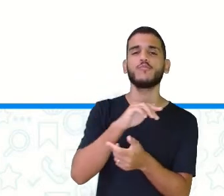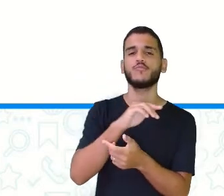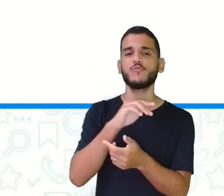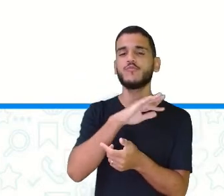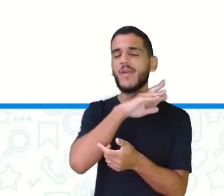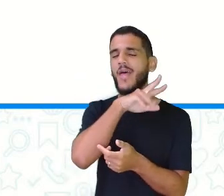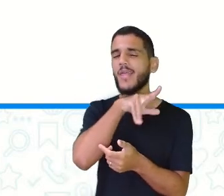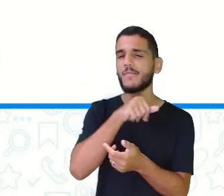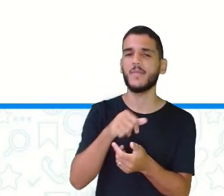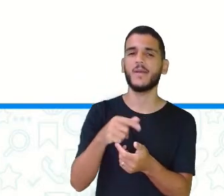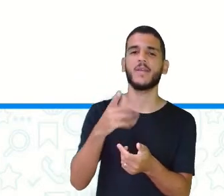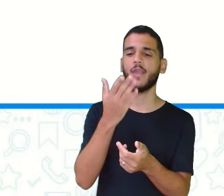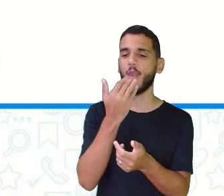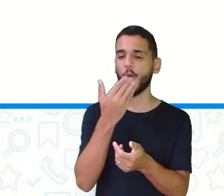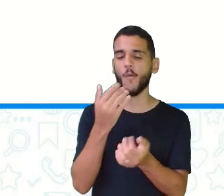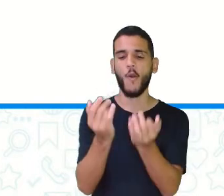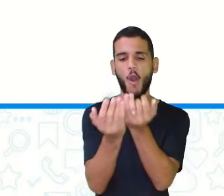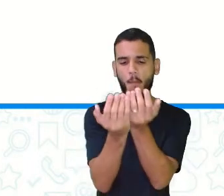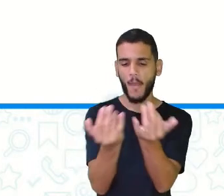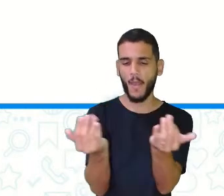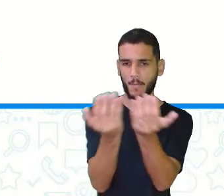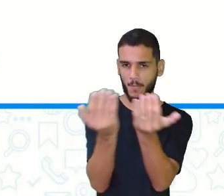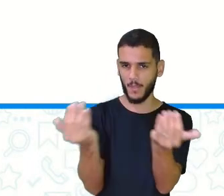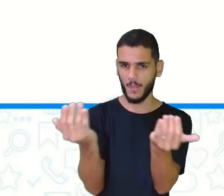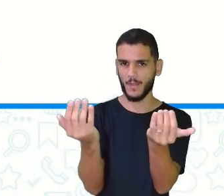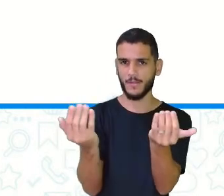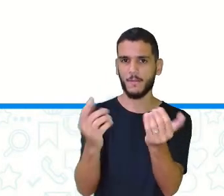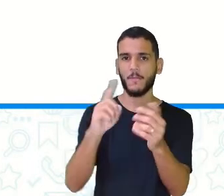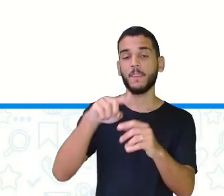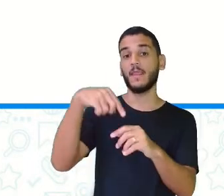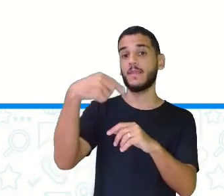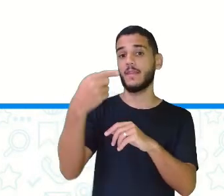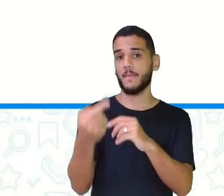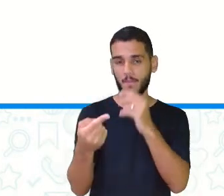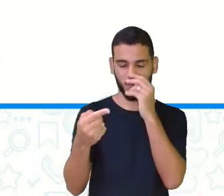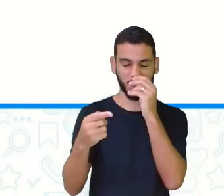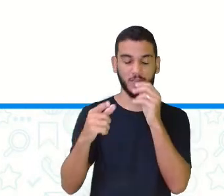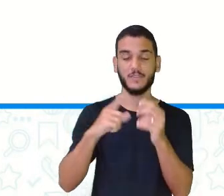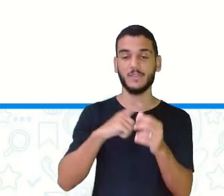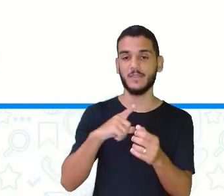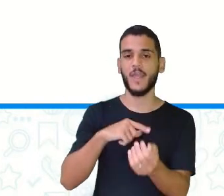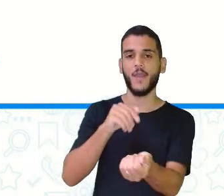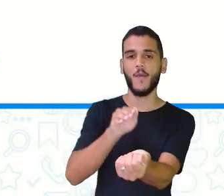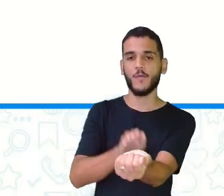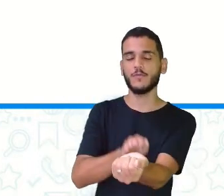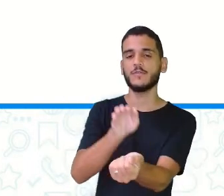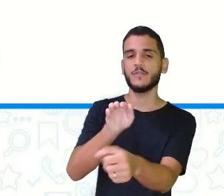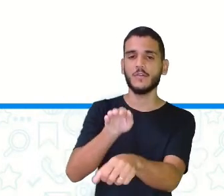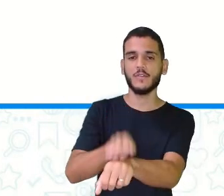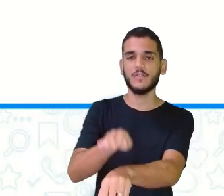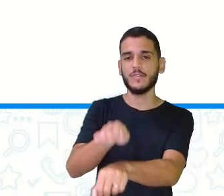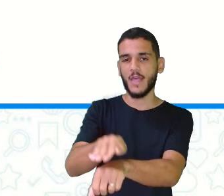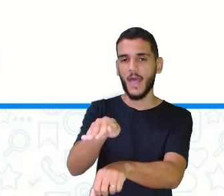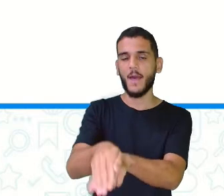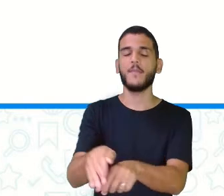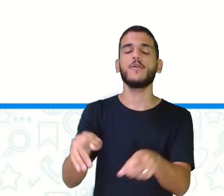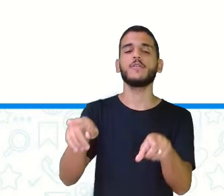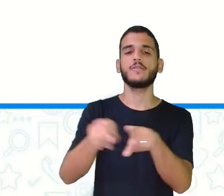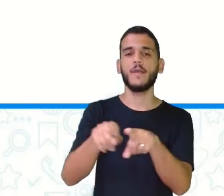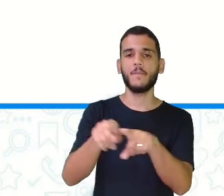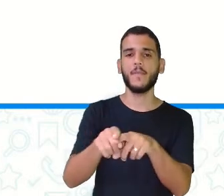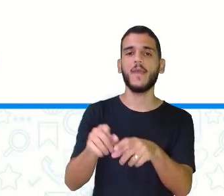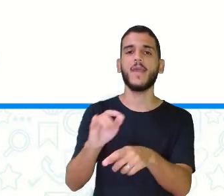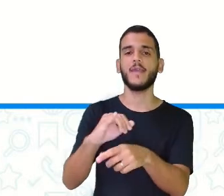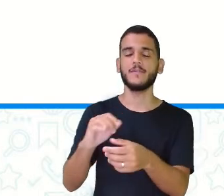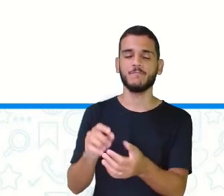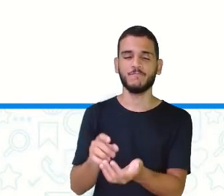alimentam dessas plantas. Depois eu vou subindo, tem o sapo, o escorpião, o coelho e o caitiu, que é uma